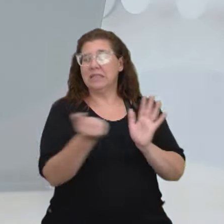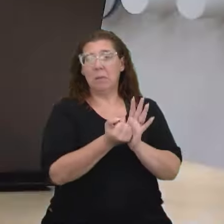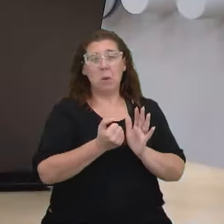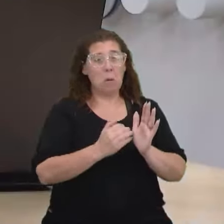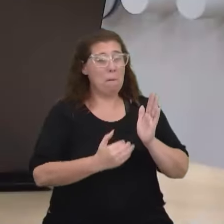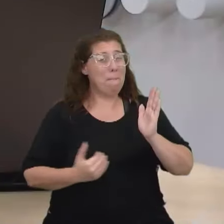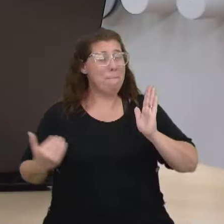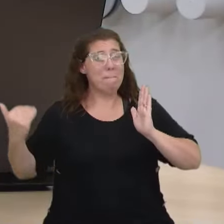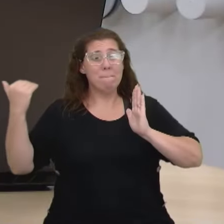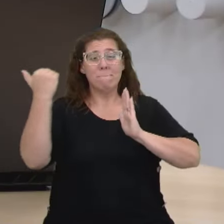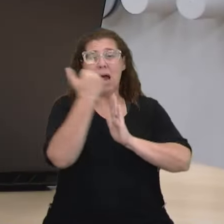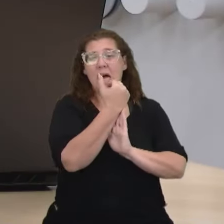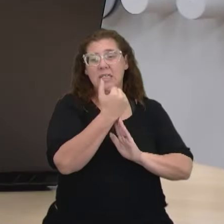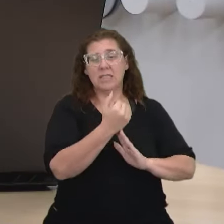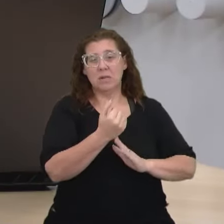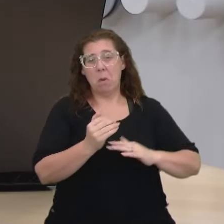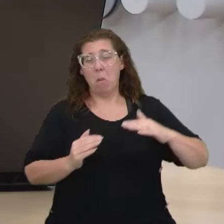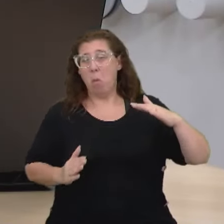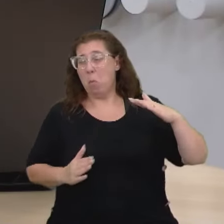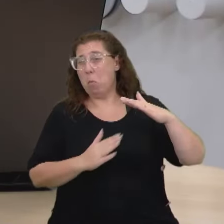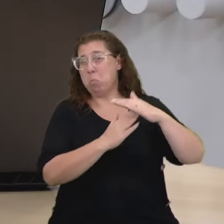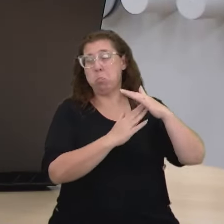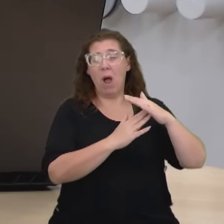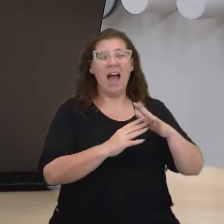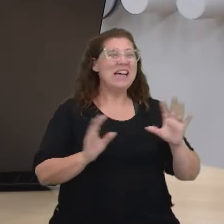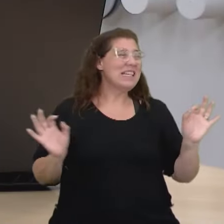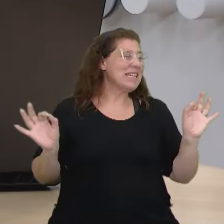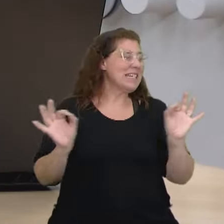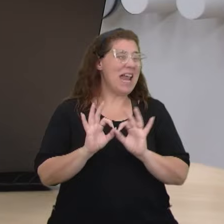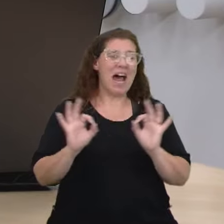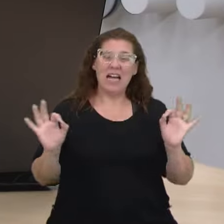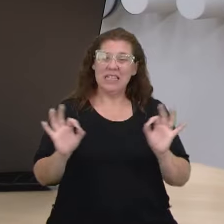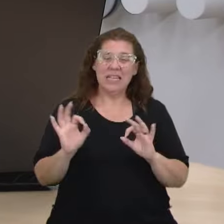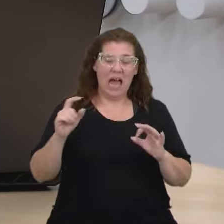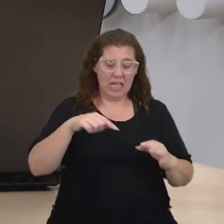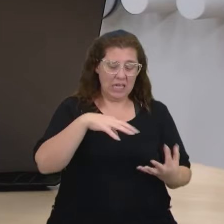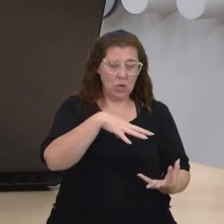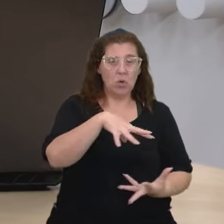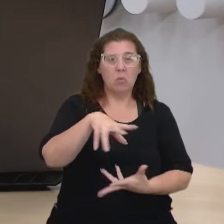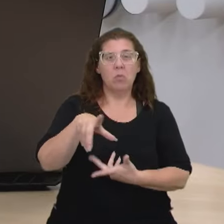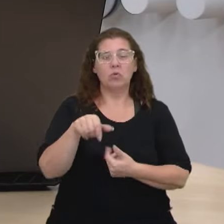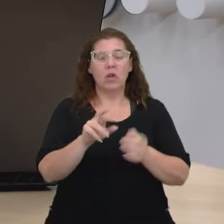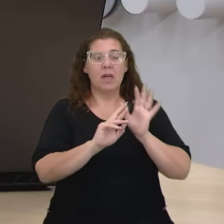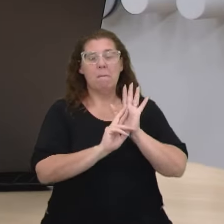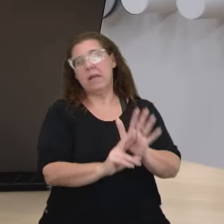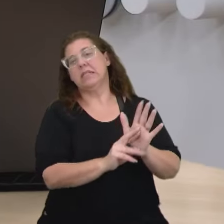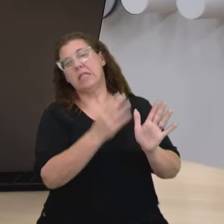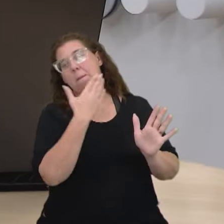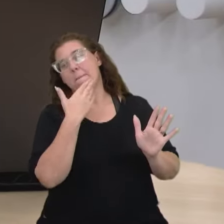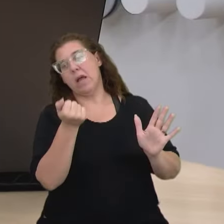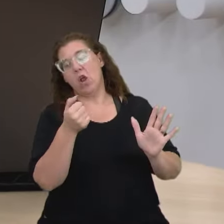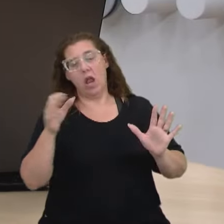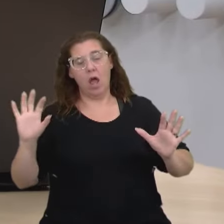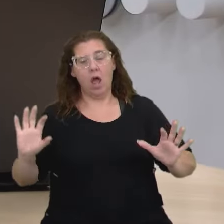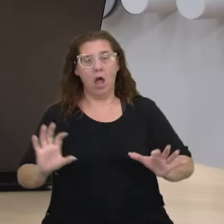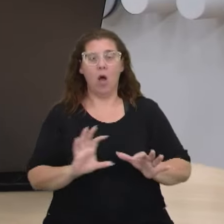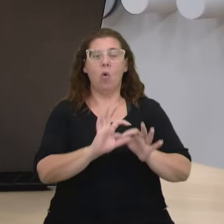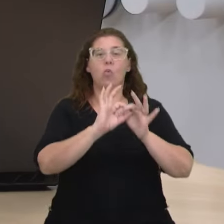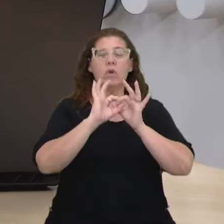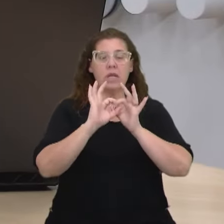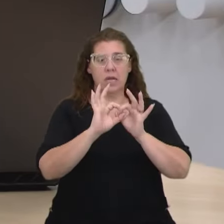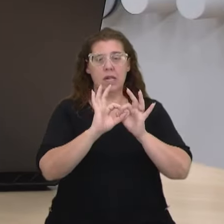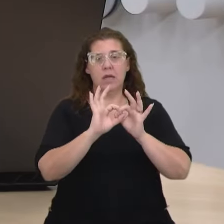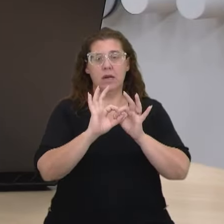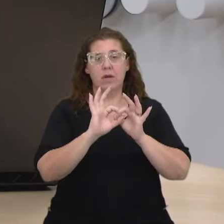máximo? Nada, diz o Foucault, nada nesse mundo pode representar melhor a ligação, a